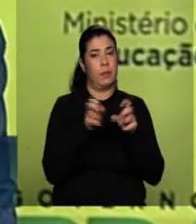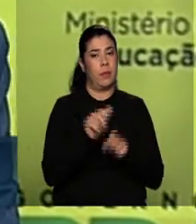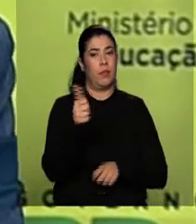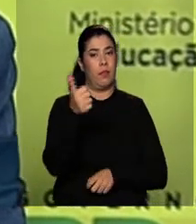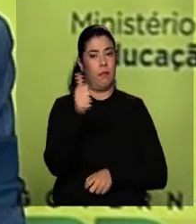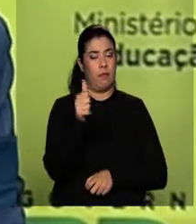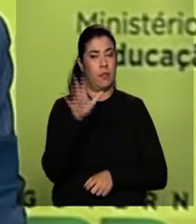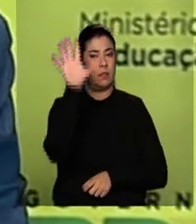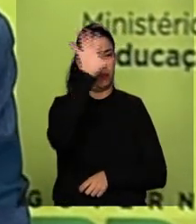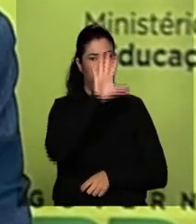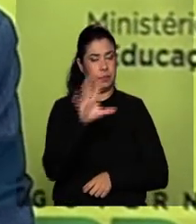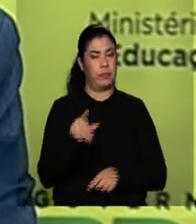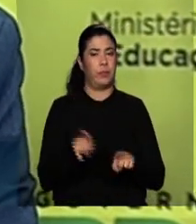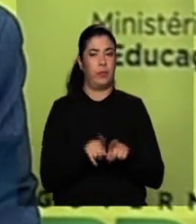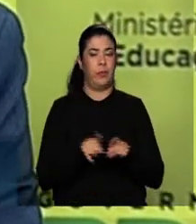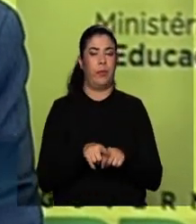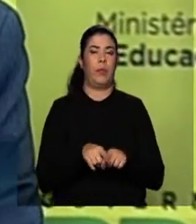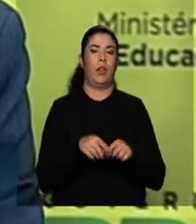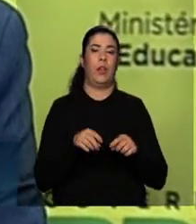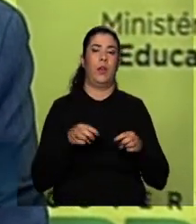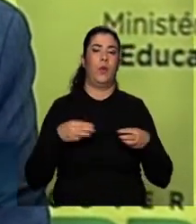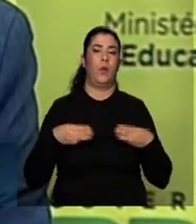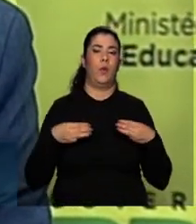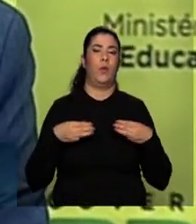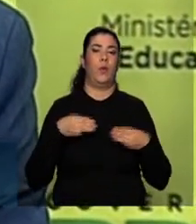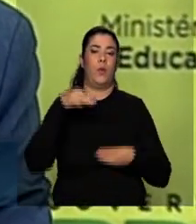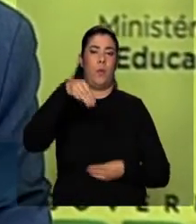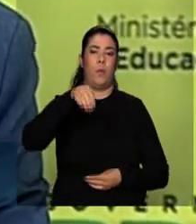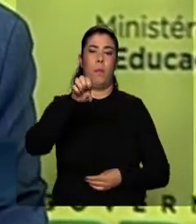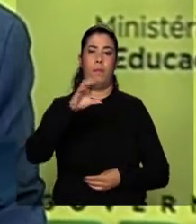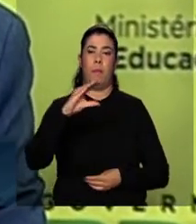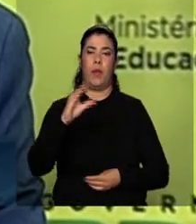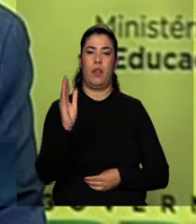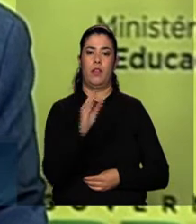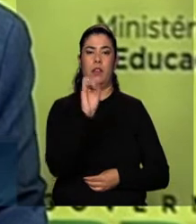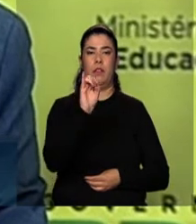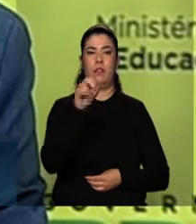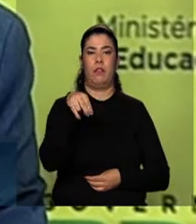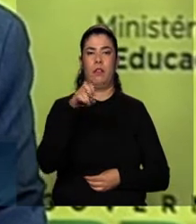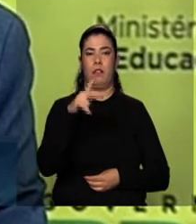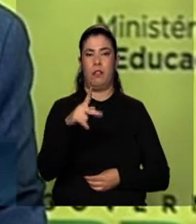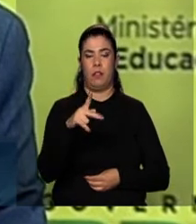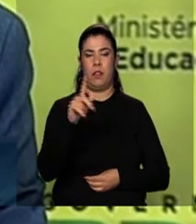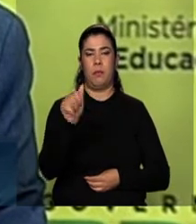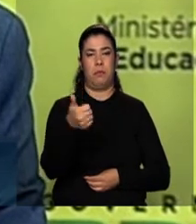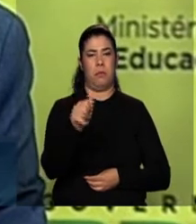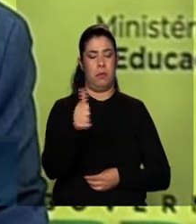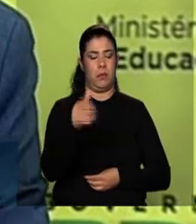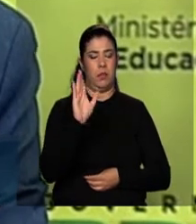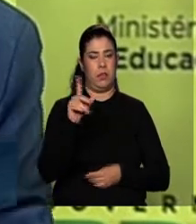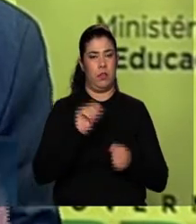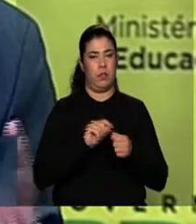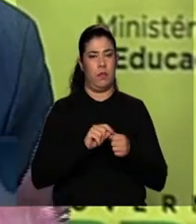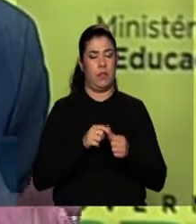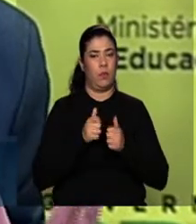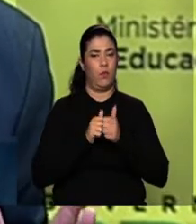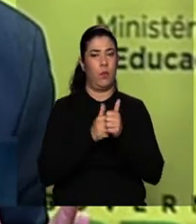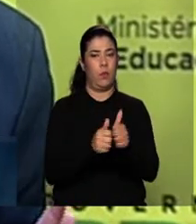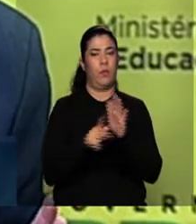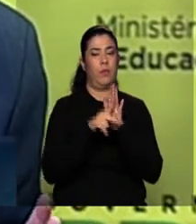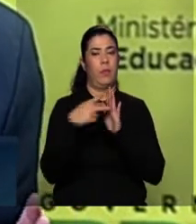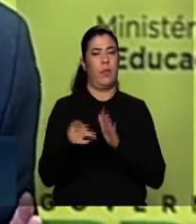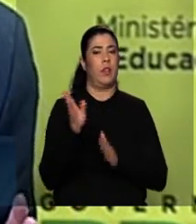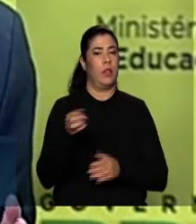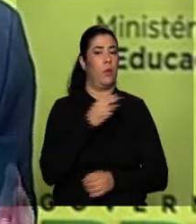avaliação. O Ministério da Educação, o INEP, já está se preparando para isso, que é o nosso Instituto de Avaliação, para que a gente faça esse acompanhamento. É o que o ministro